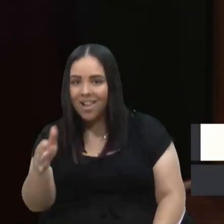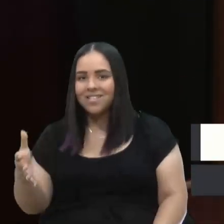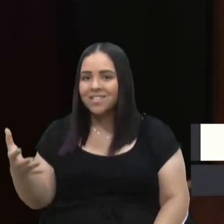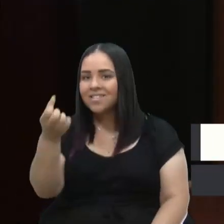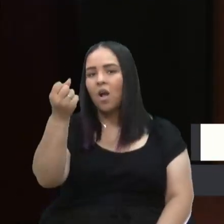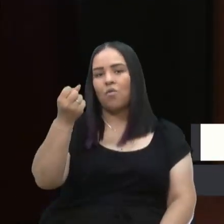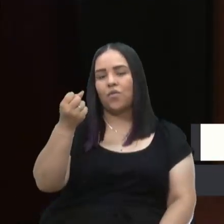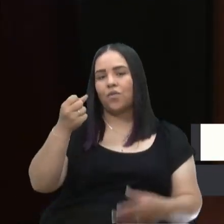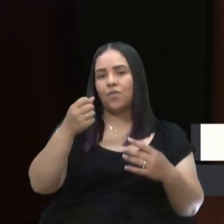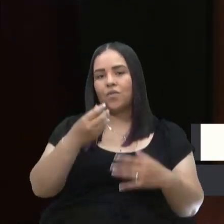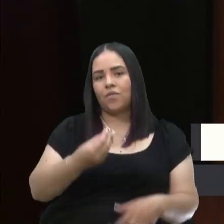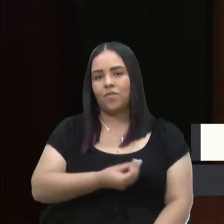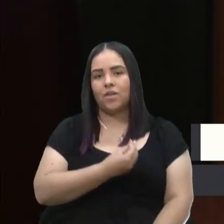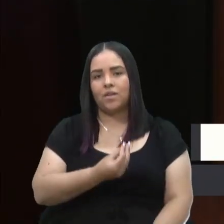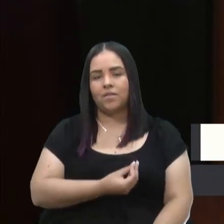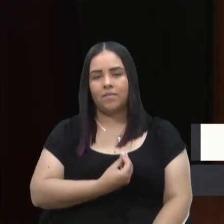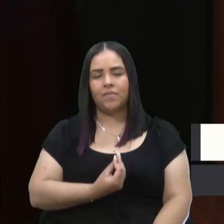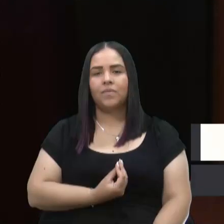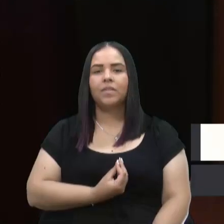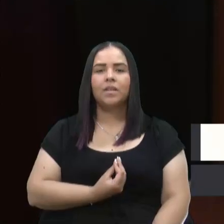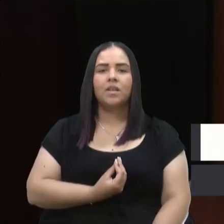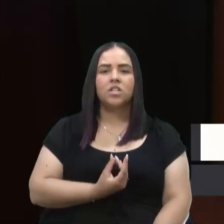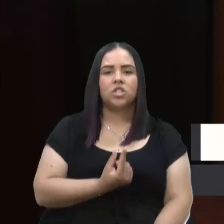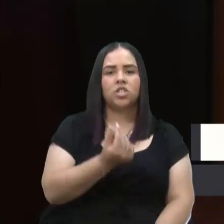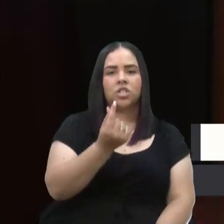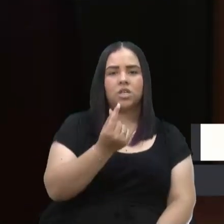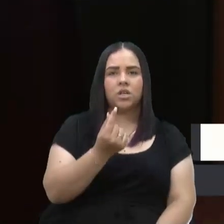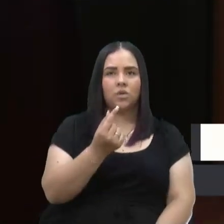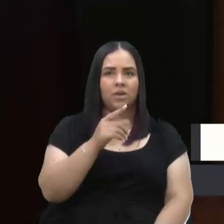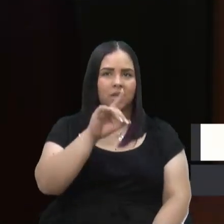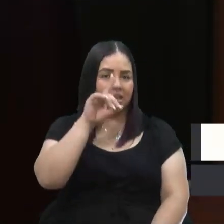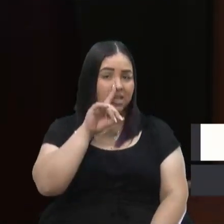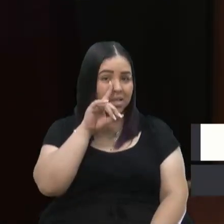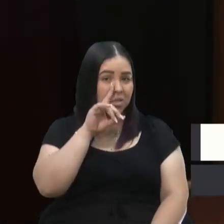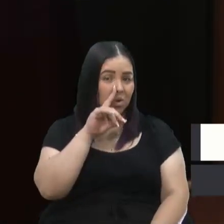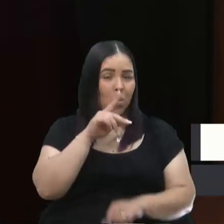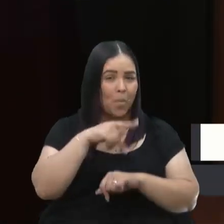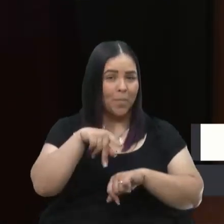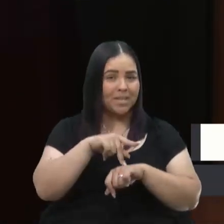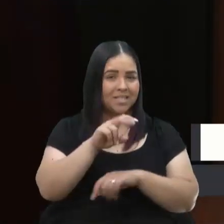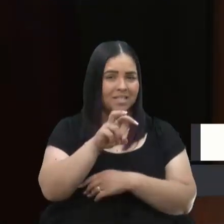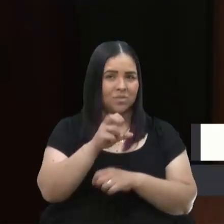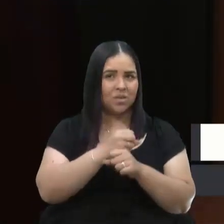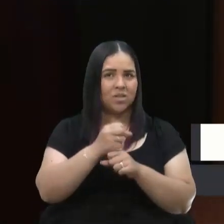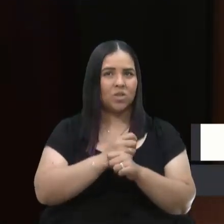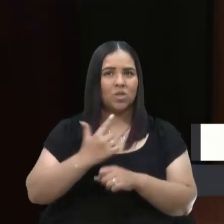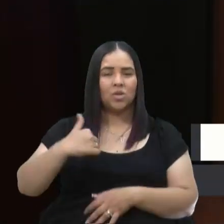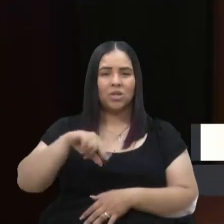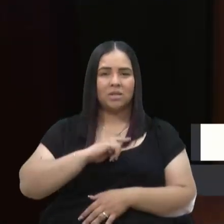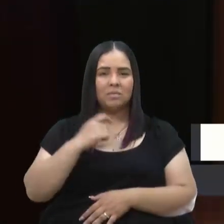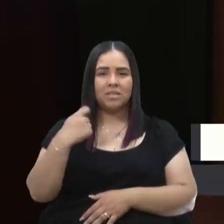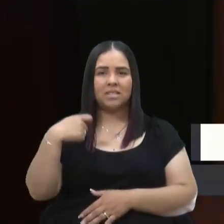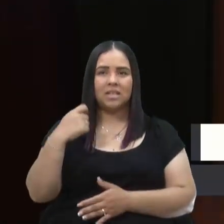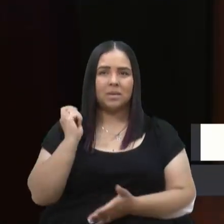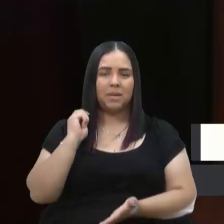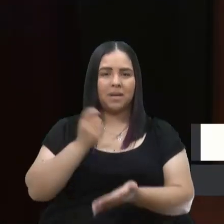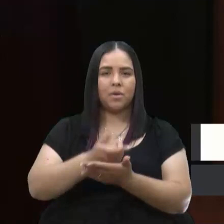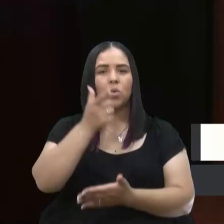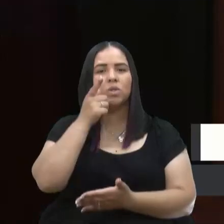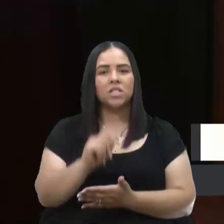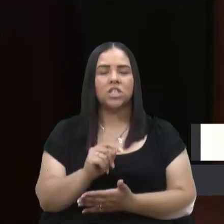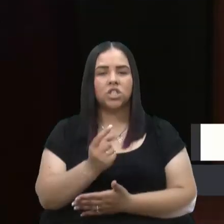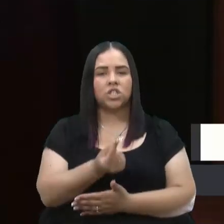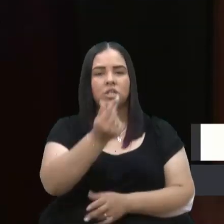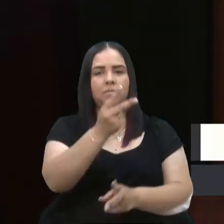Vamos voltar para a economia. Risco país, 5 anos. O risco país é quanto nós temos que pagar de prêmio para conseguir dinheiro